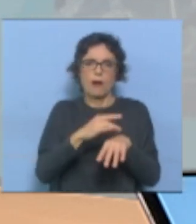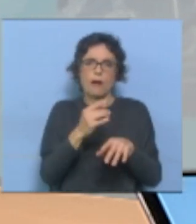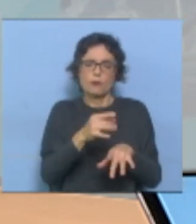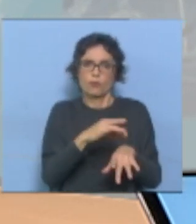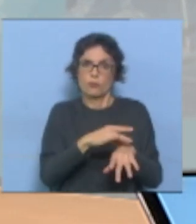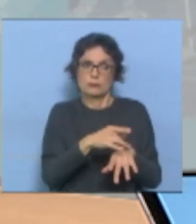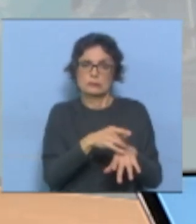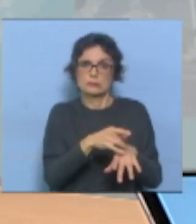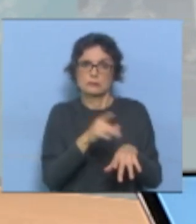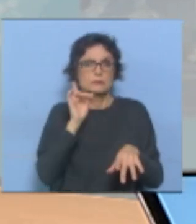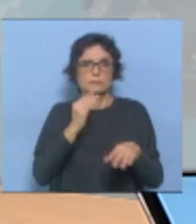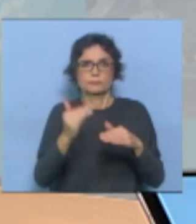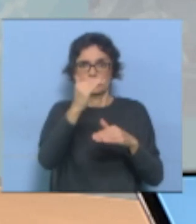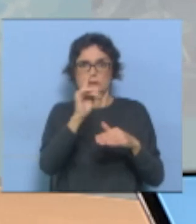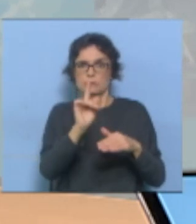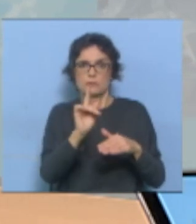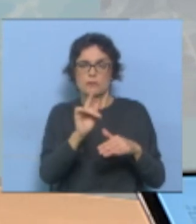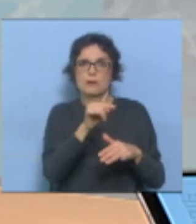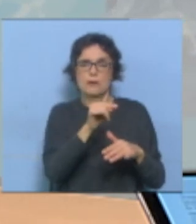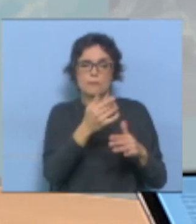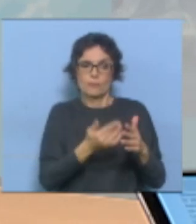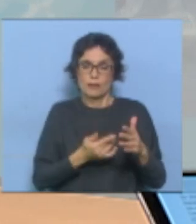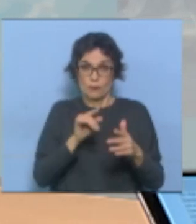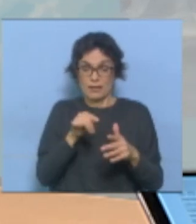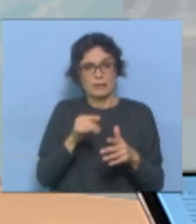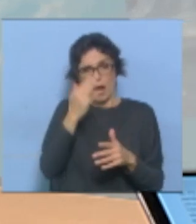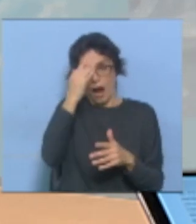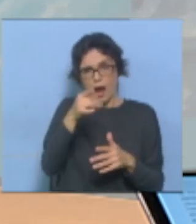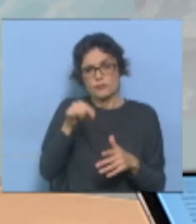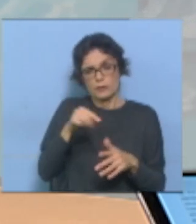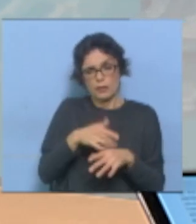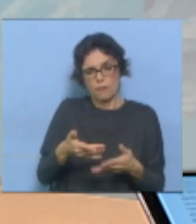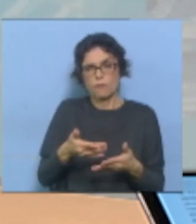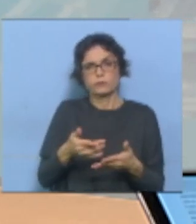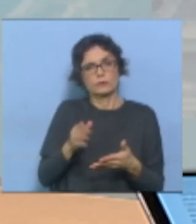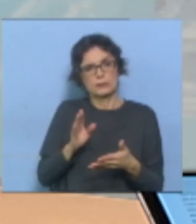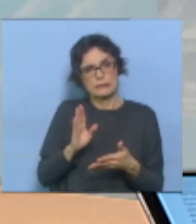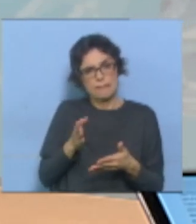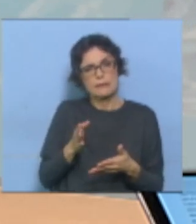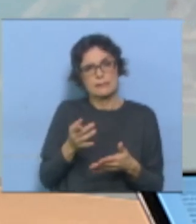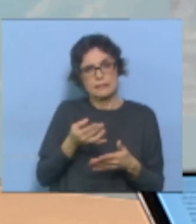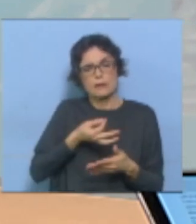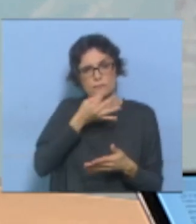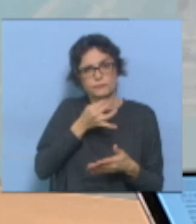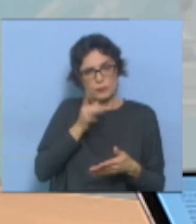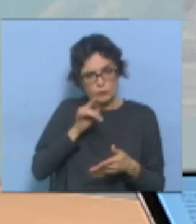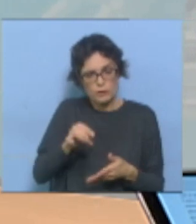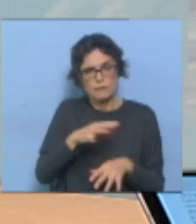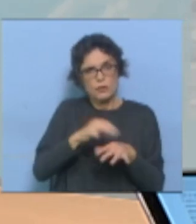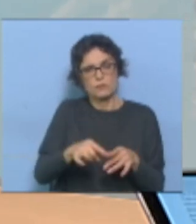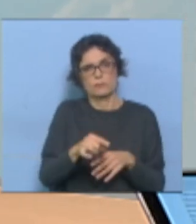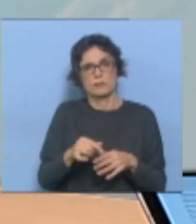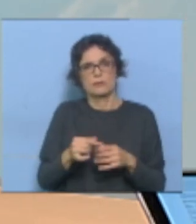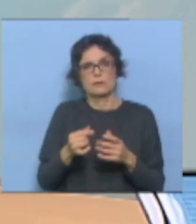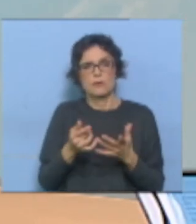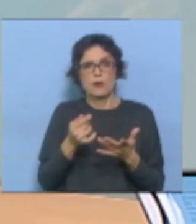sua dignidade, e é preciso reabilitar hoje em dia cada vez mais também esta dimensão quando escasseiam